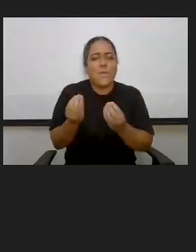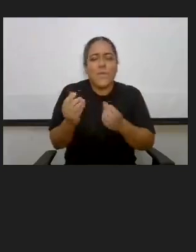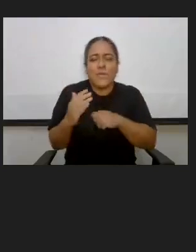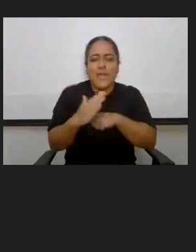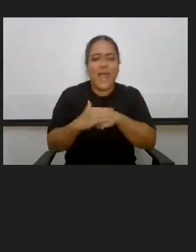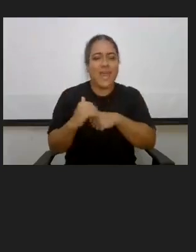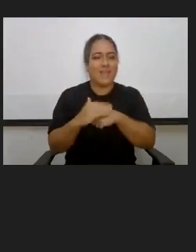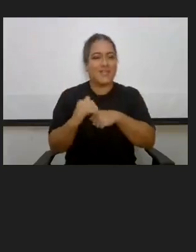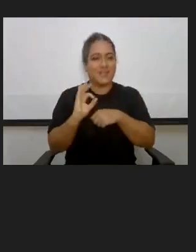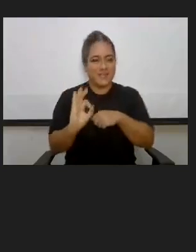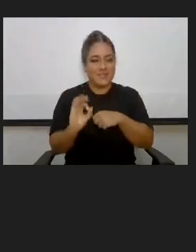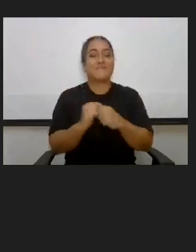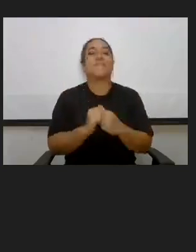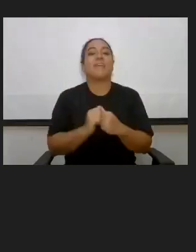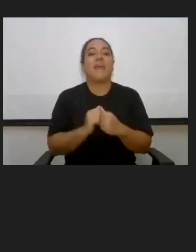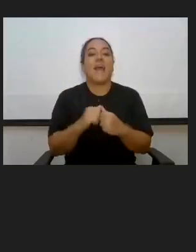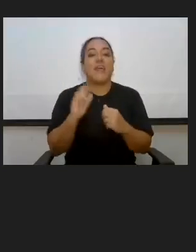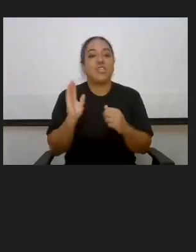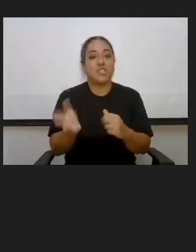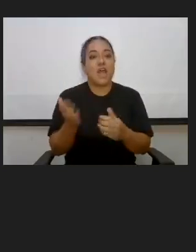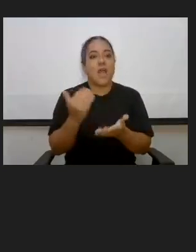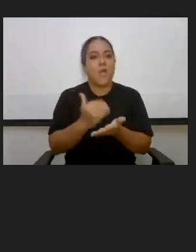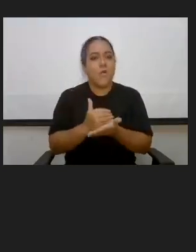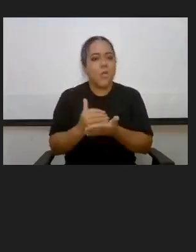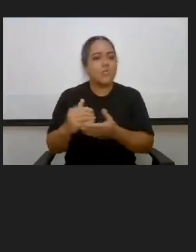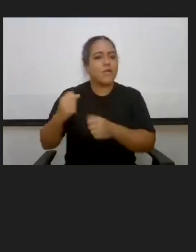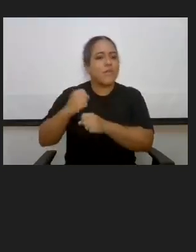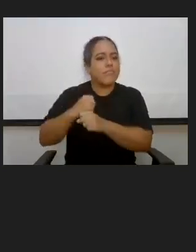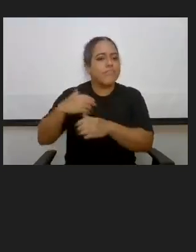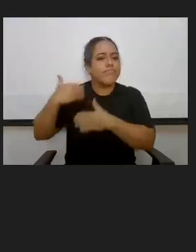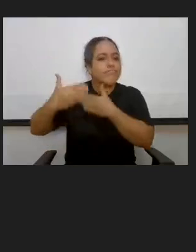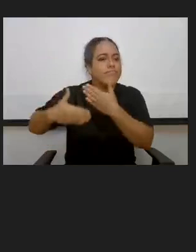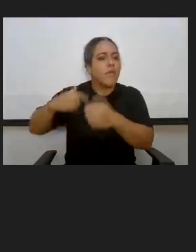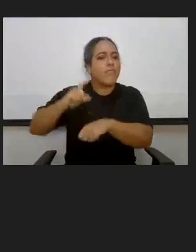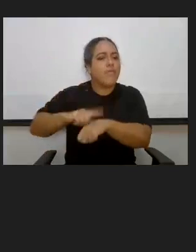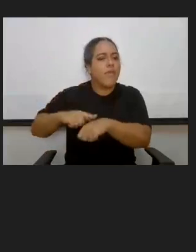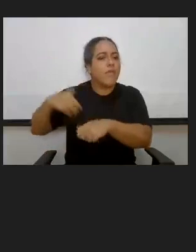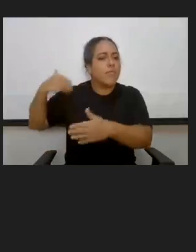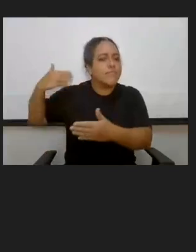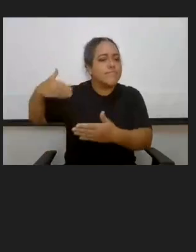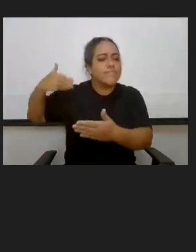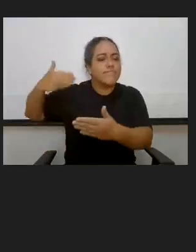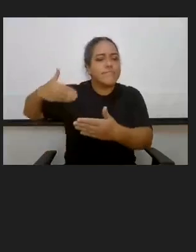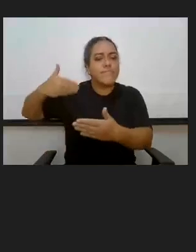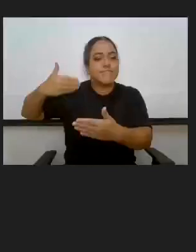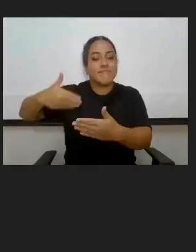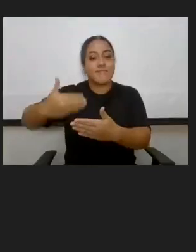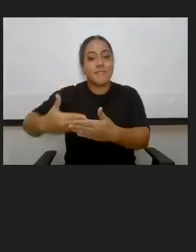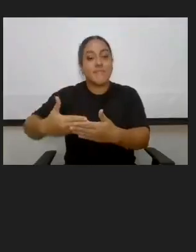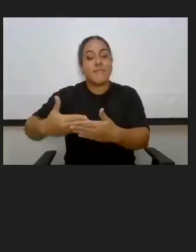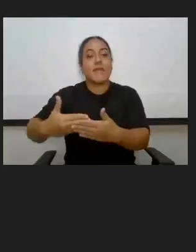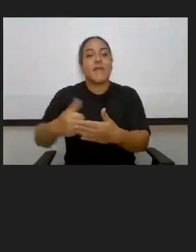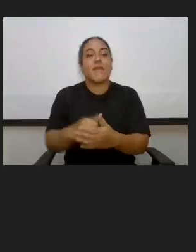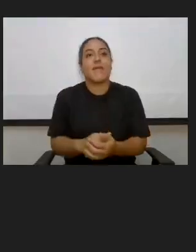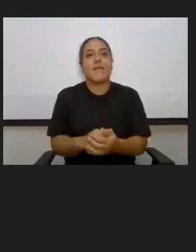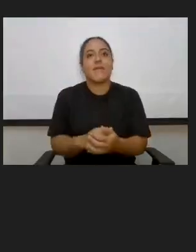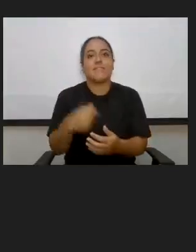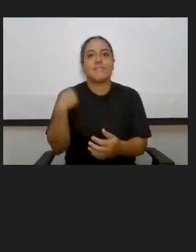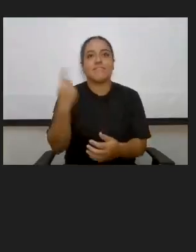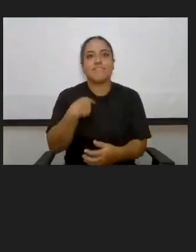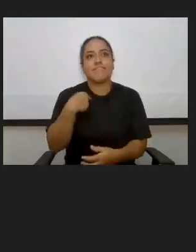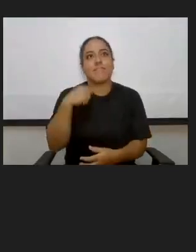Na verdade, nós planejamos já há algum tempo atrás, né, mas a gente